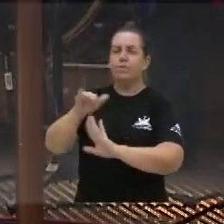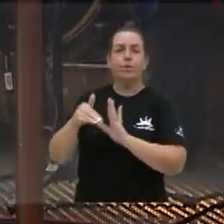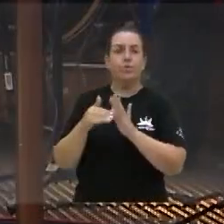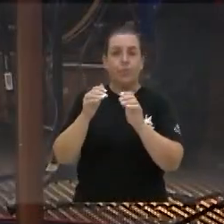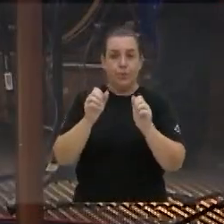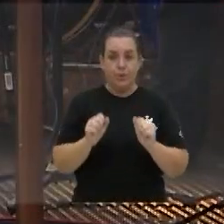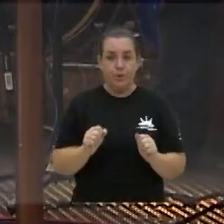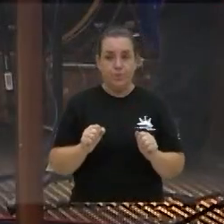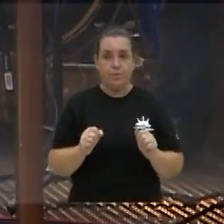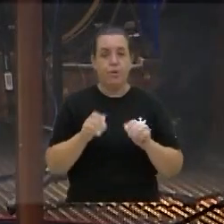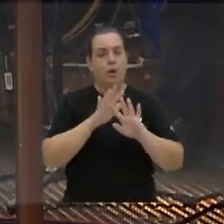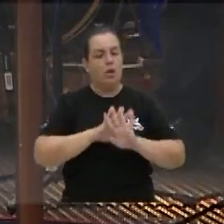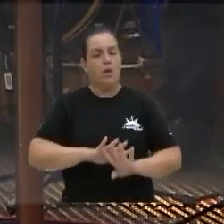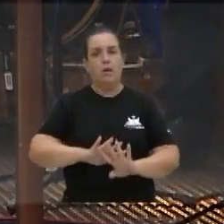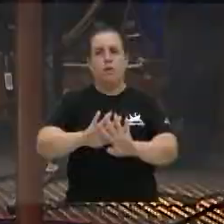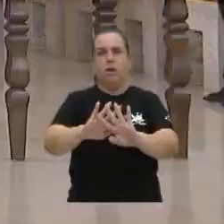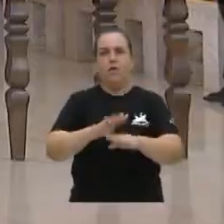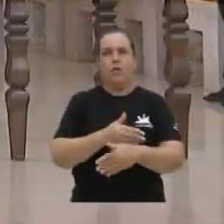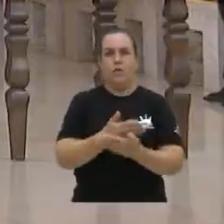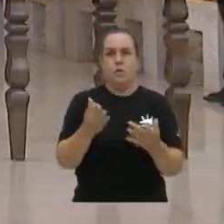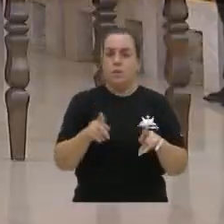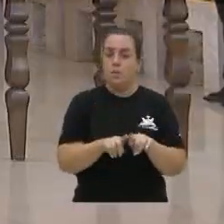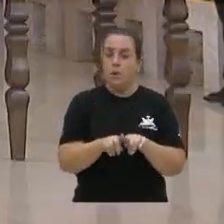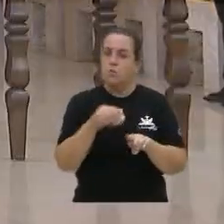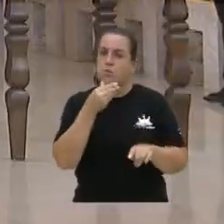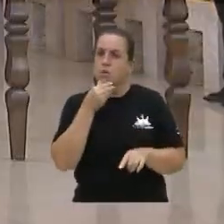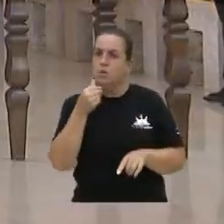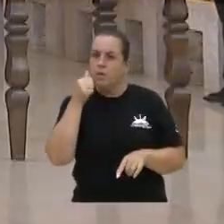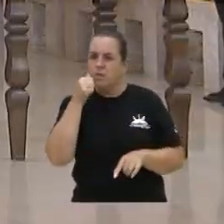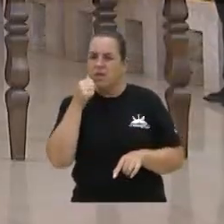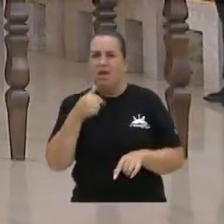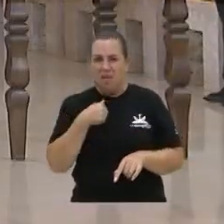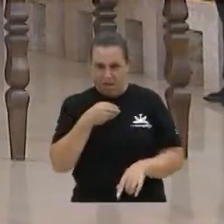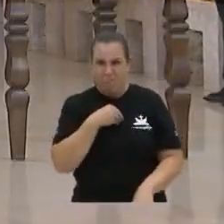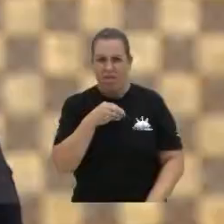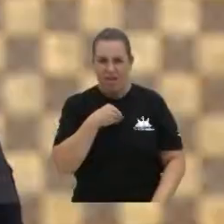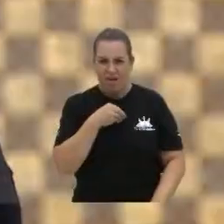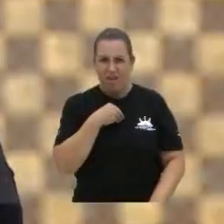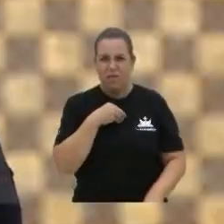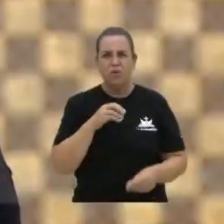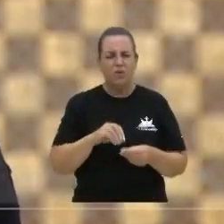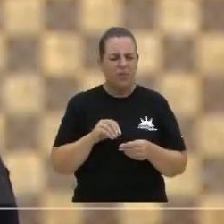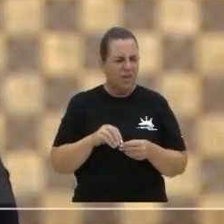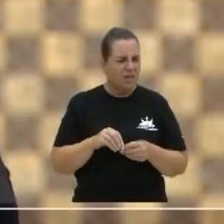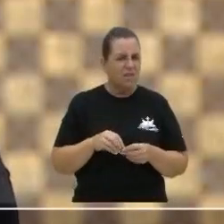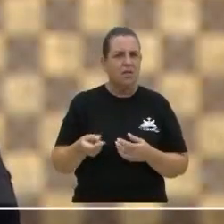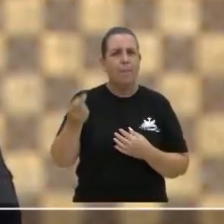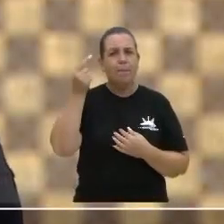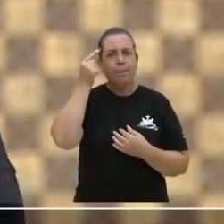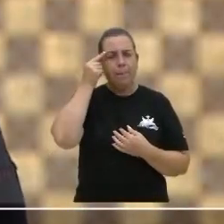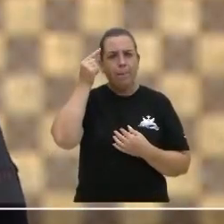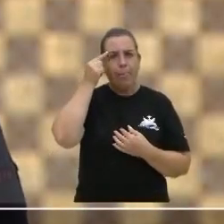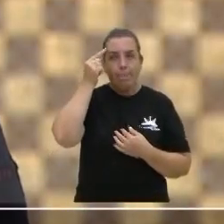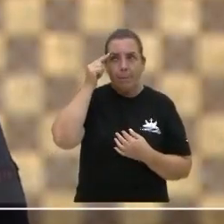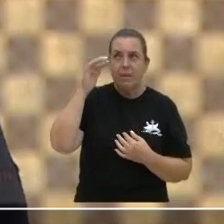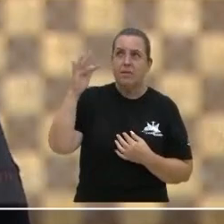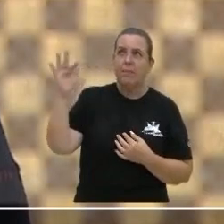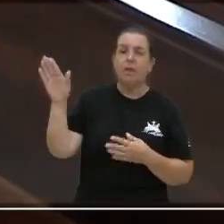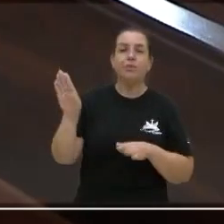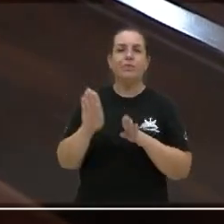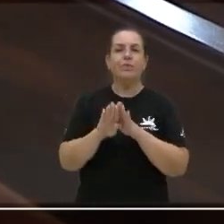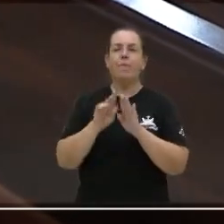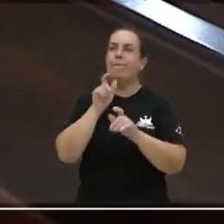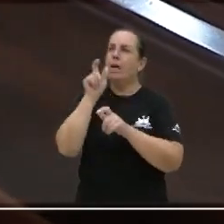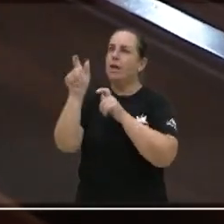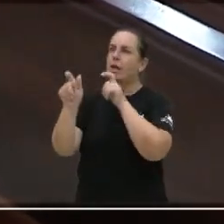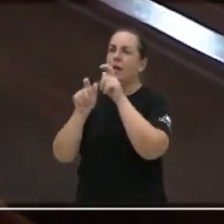Deus Todo-Poderoso e a vós, irmãos e irmãs, que pequei muitas vezes por